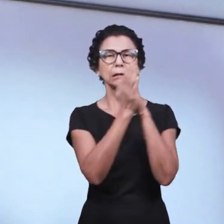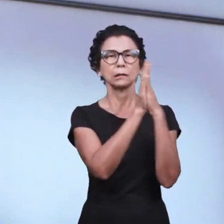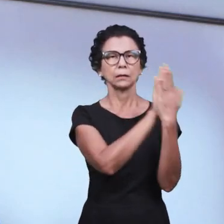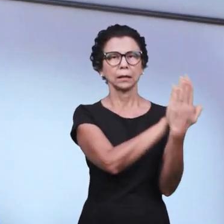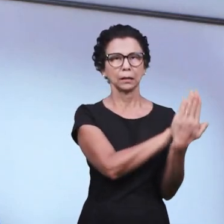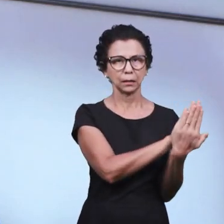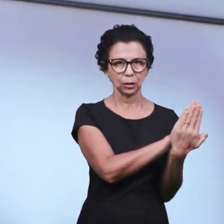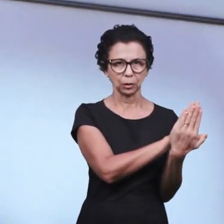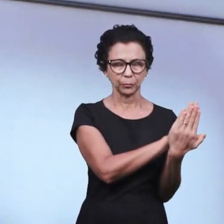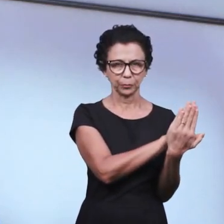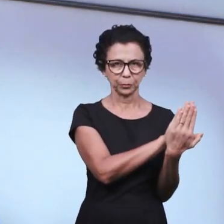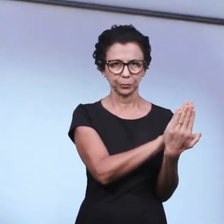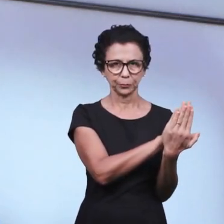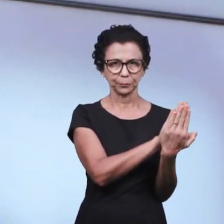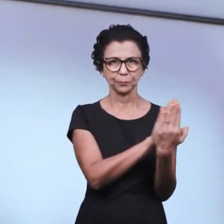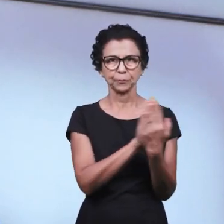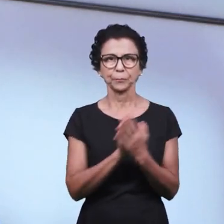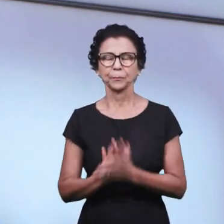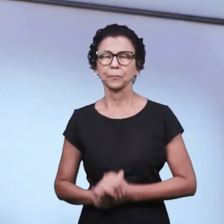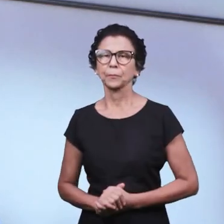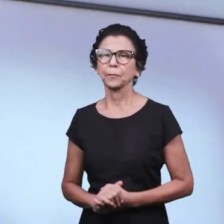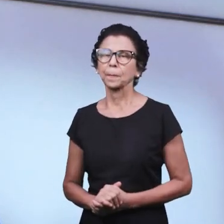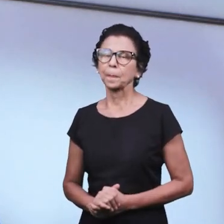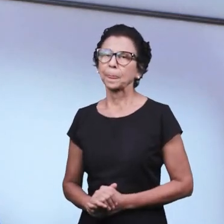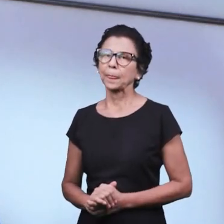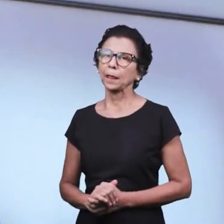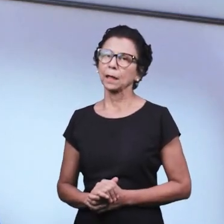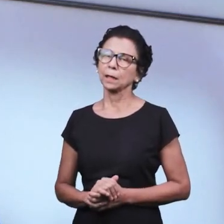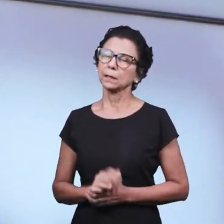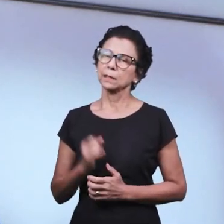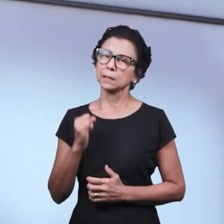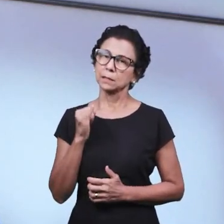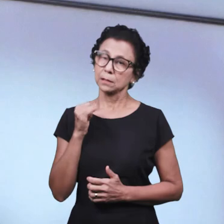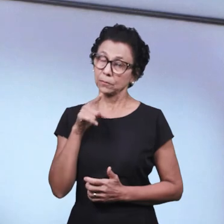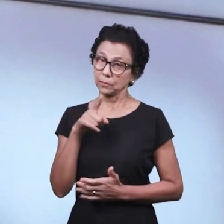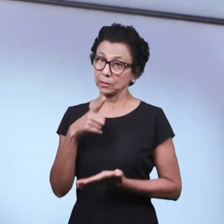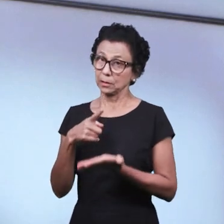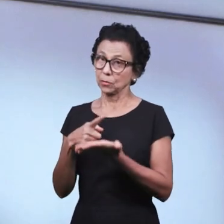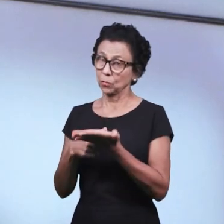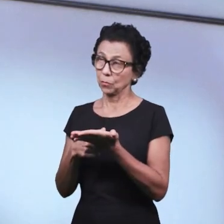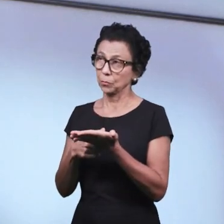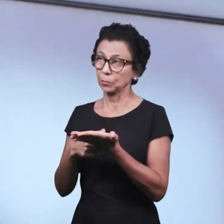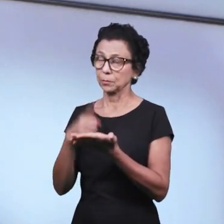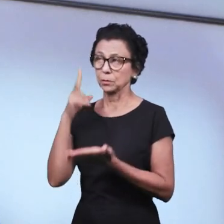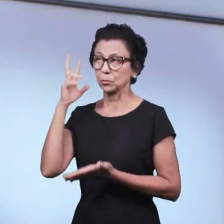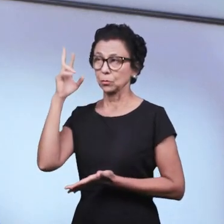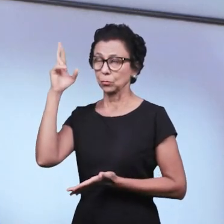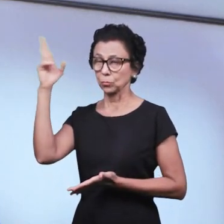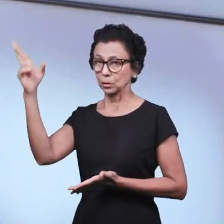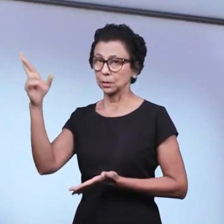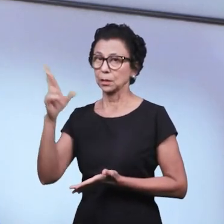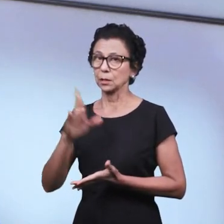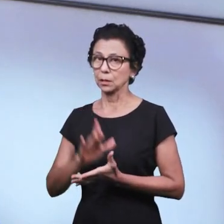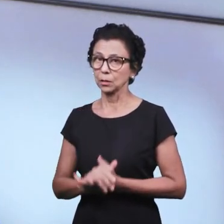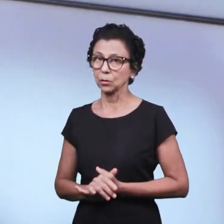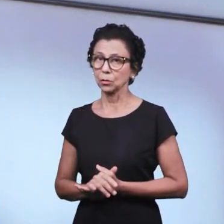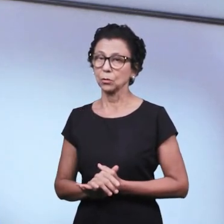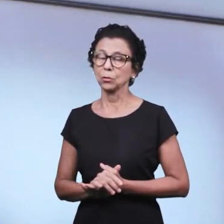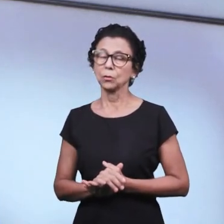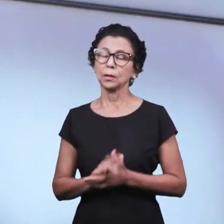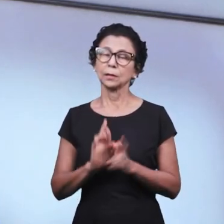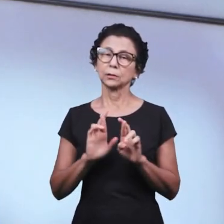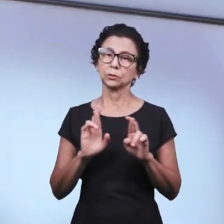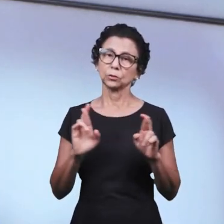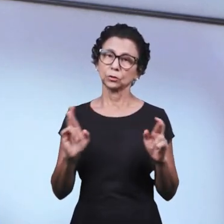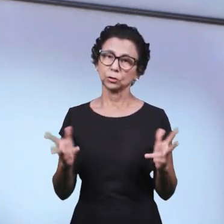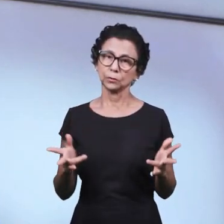em lugares diferenciados, né? Então, uma coisa é você fazer intercâmbio, outra coisa é você fazer intercâmbio com